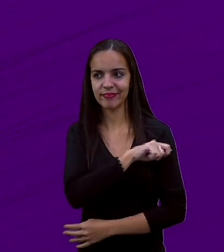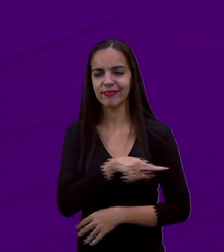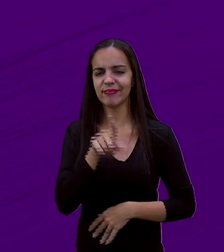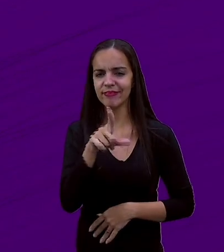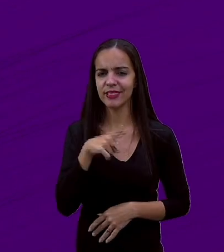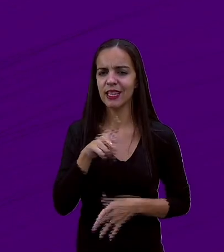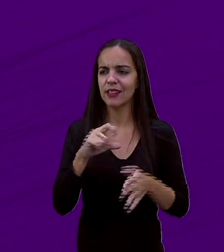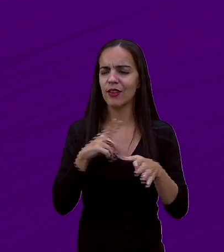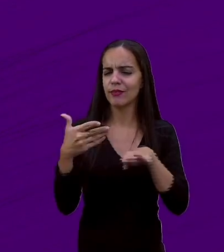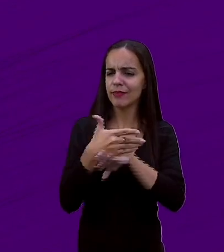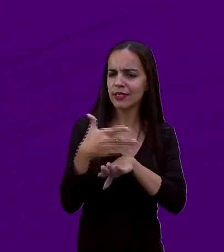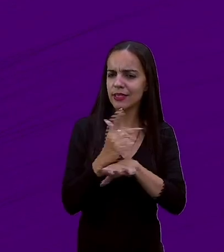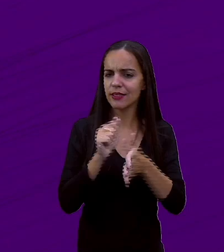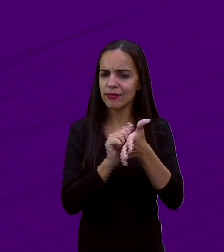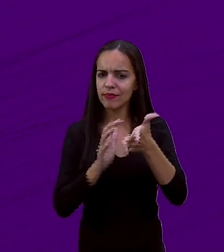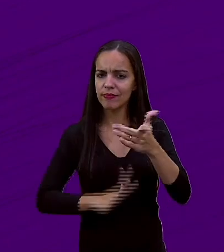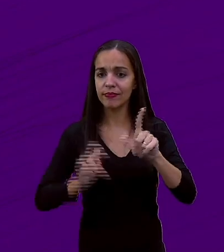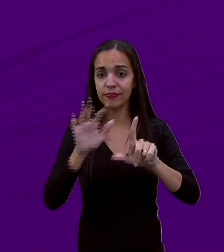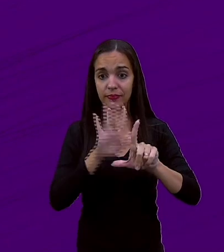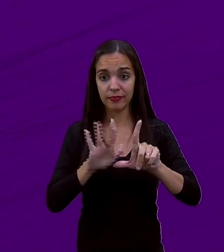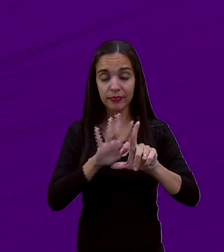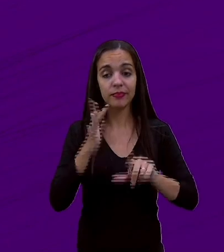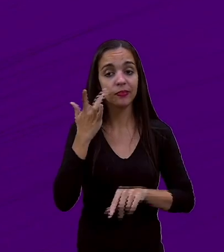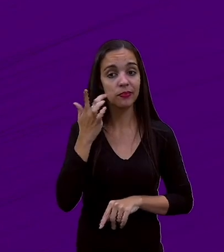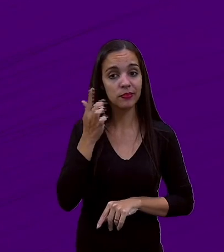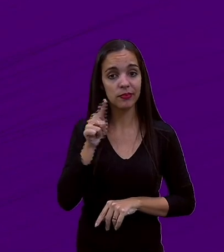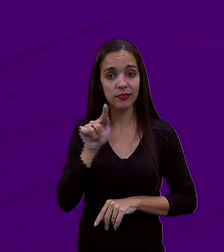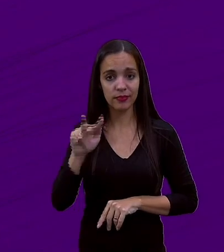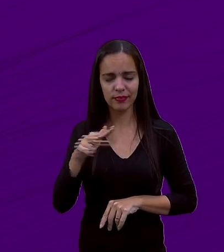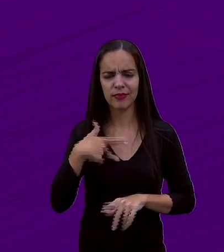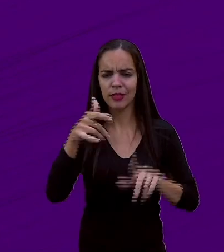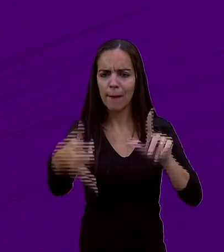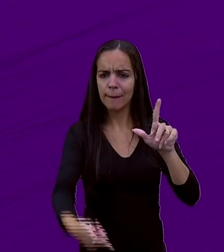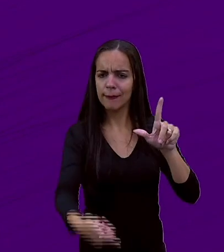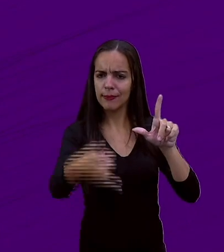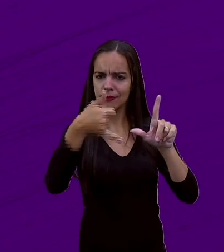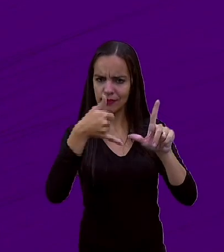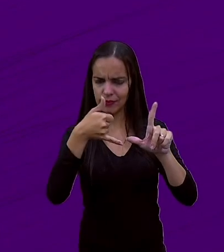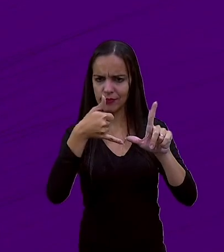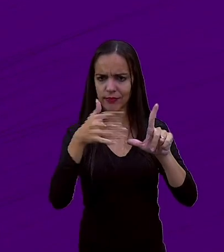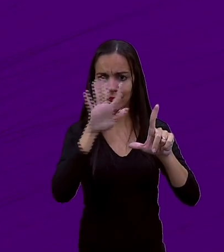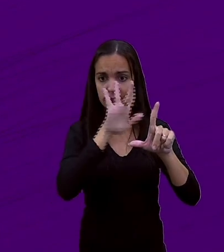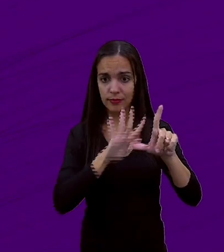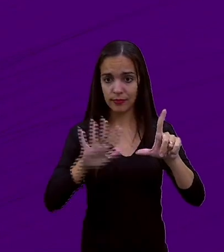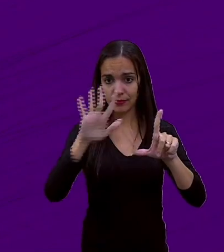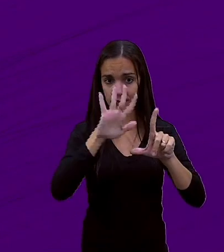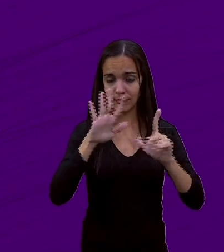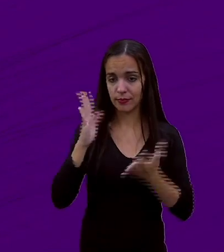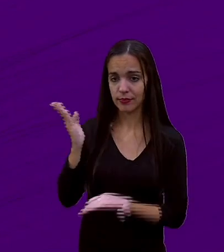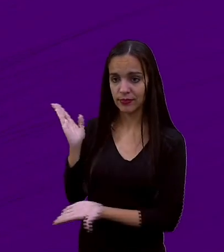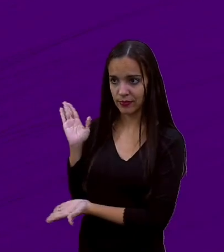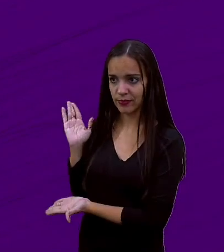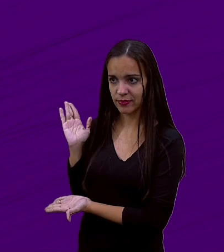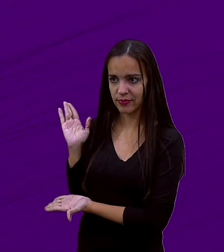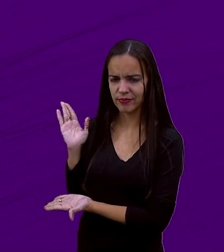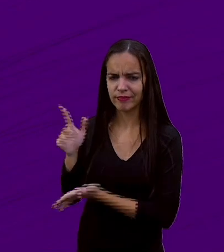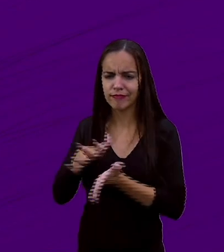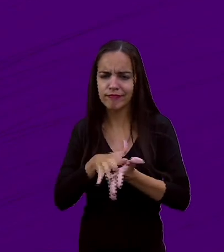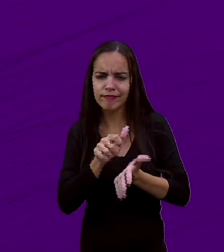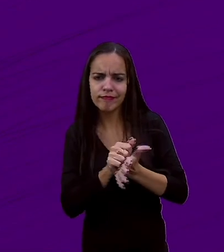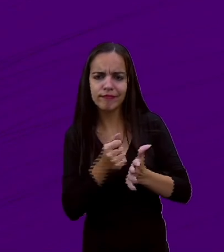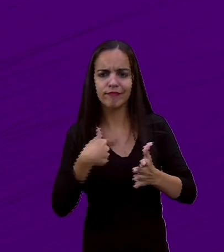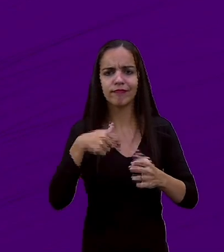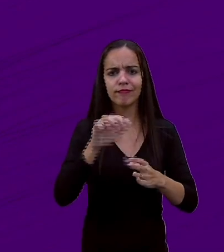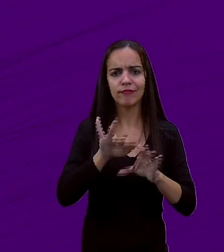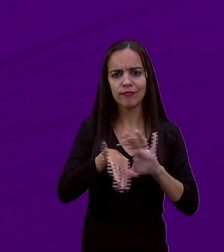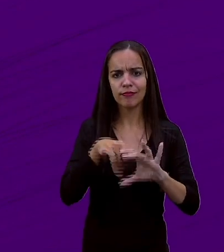as atividades da plataforma SMED GV, vocês vão apontar a câmera do celular para a imagem que aparece no canto da tela. Se inscrevam também